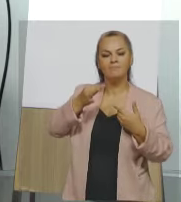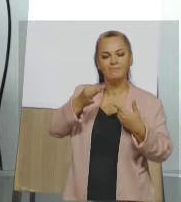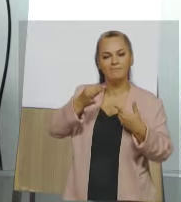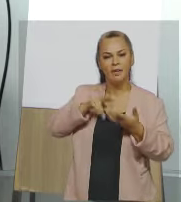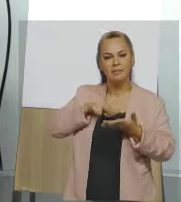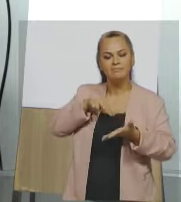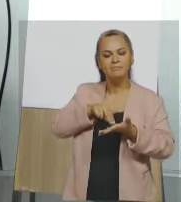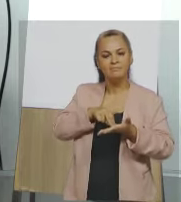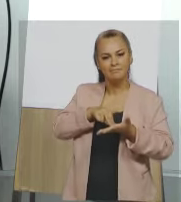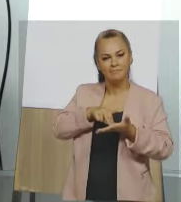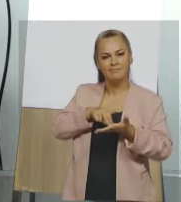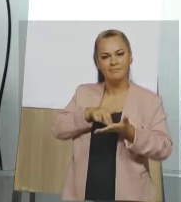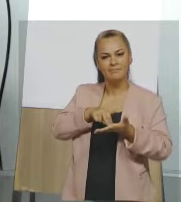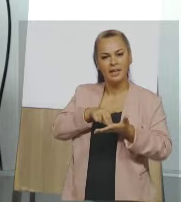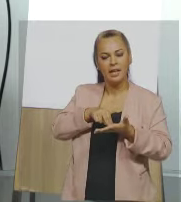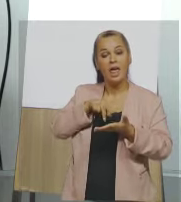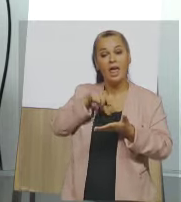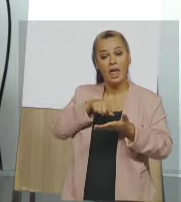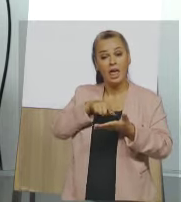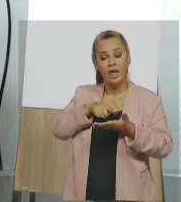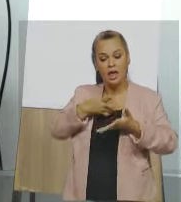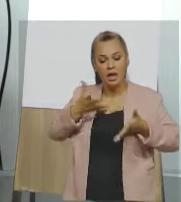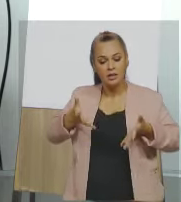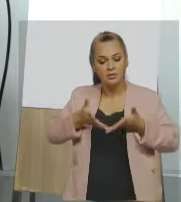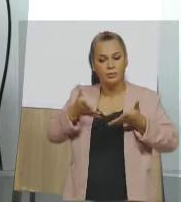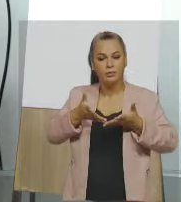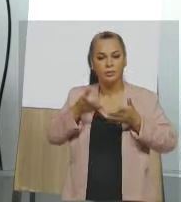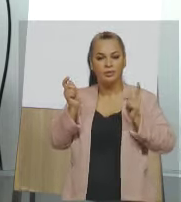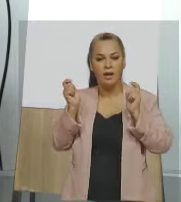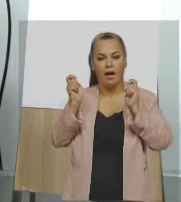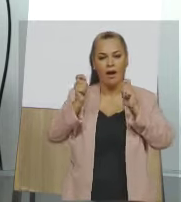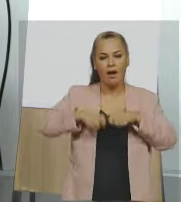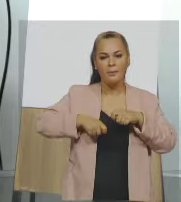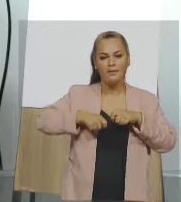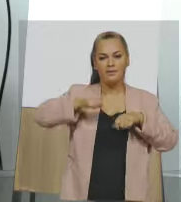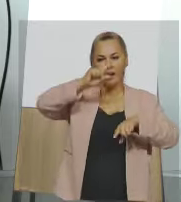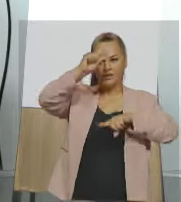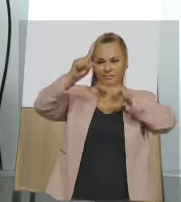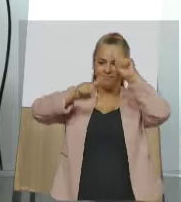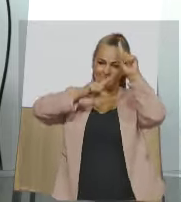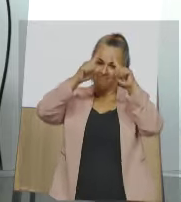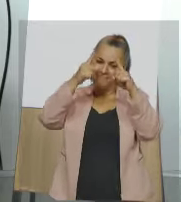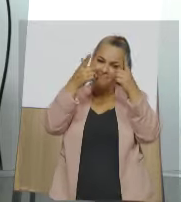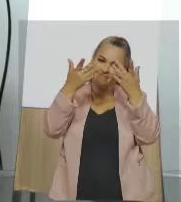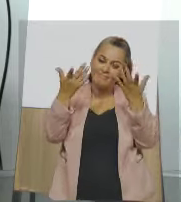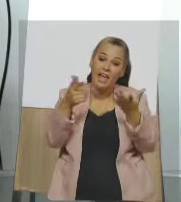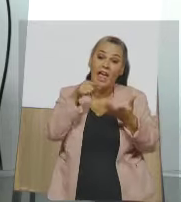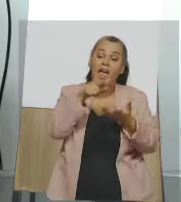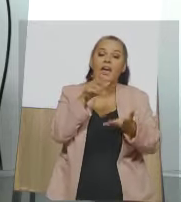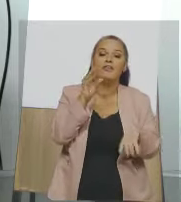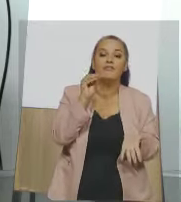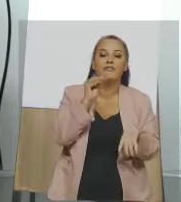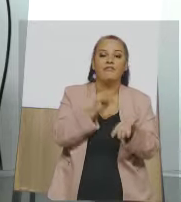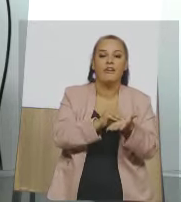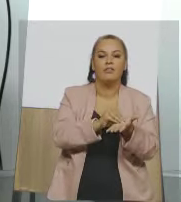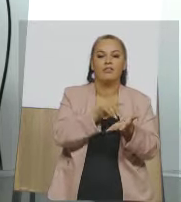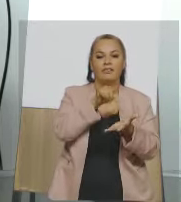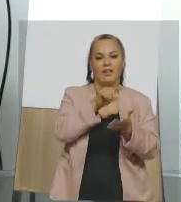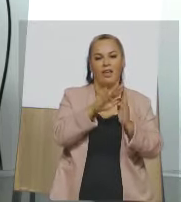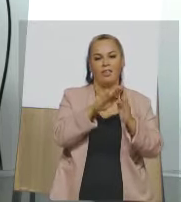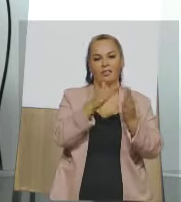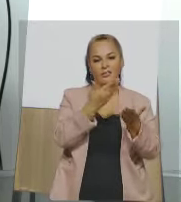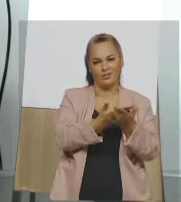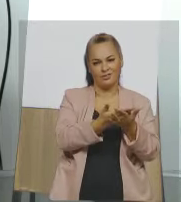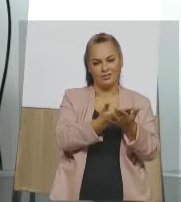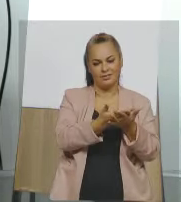seja criativo. É isso que a escola não tem. É isso que a tecnologia não tem e é isso que